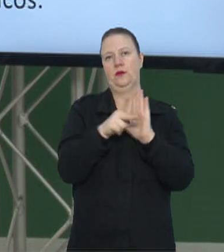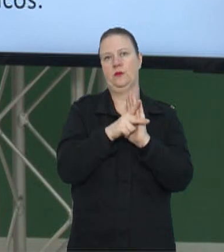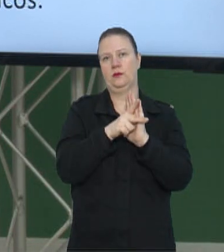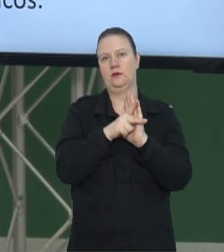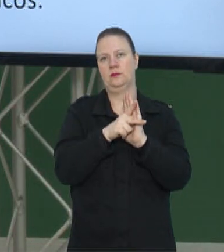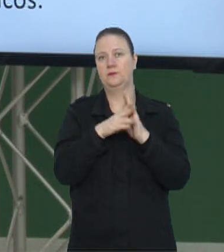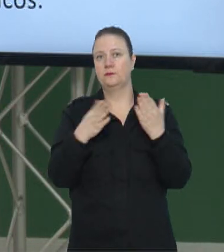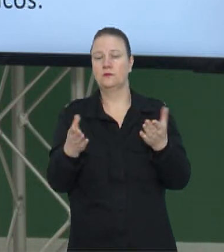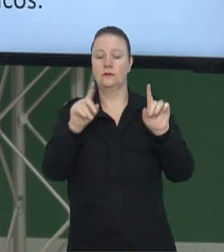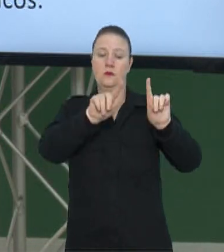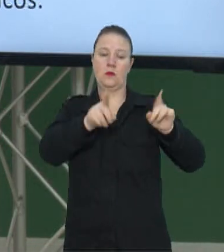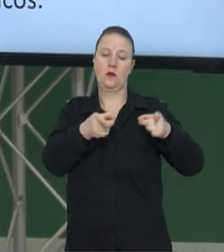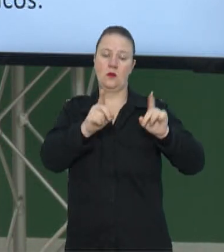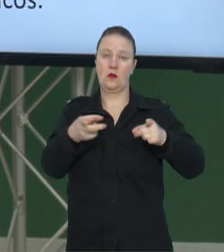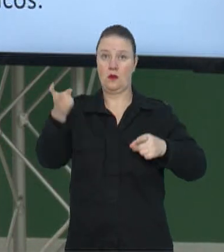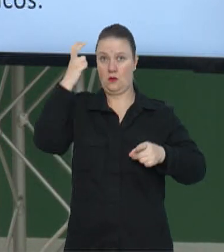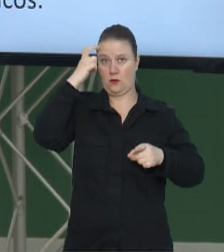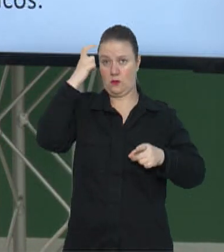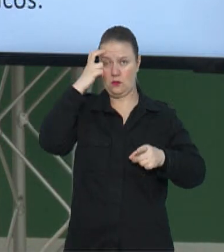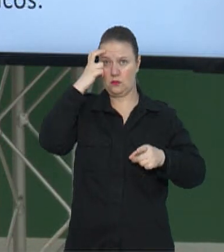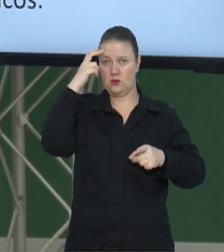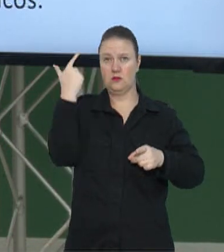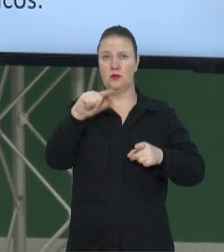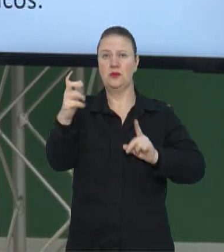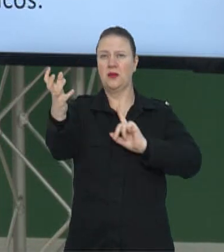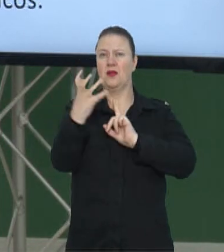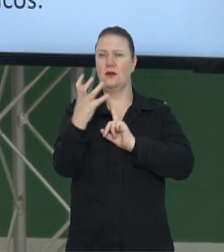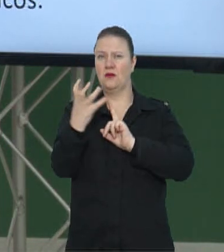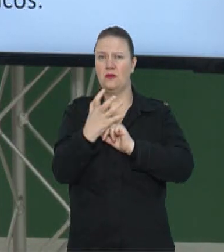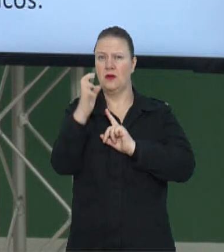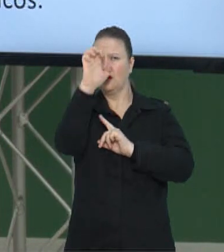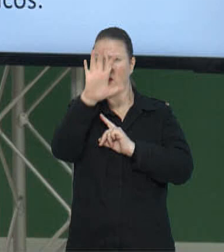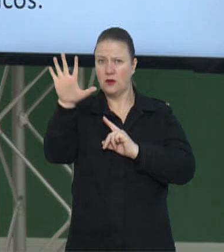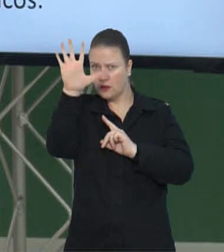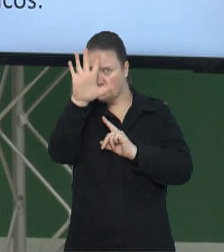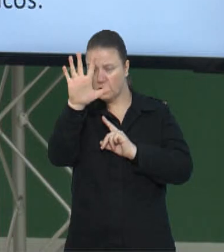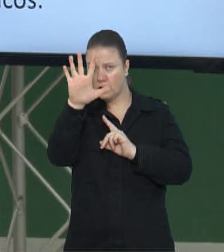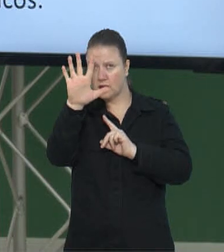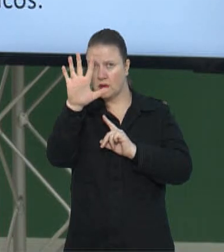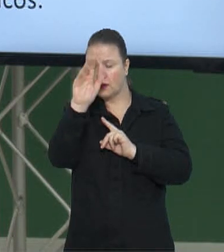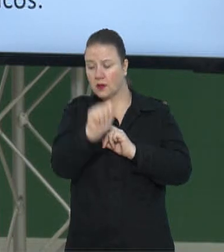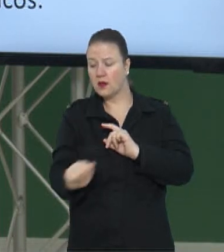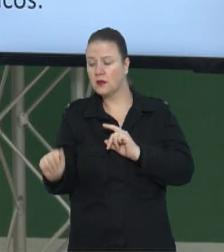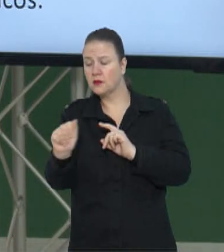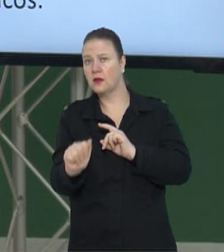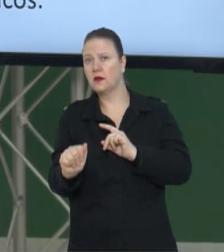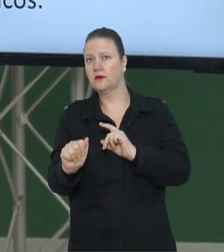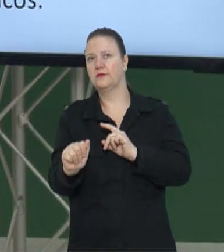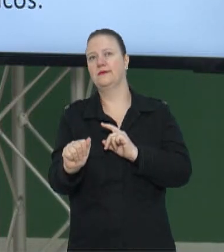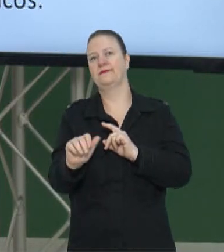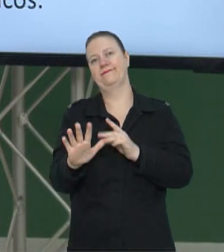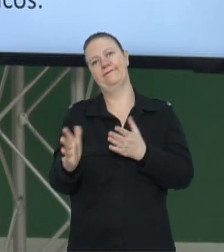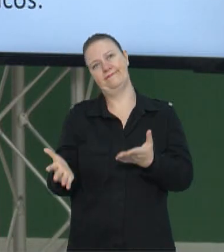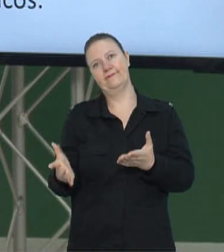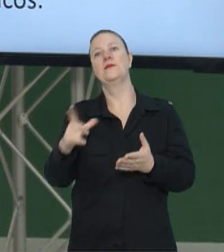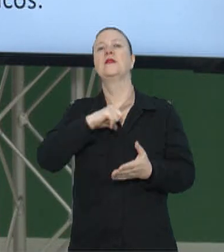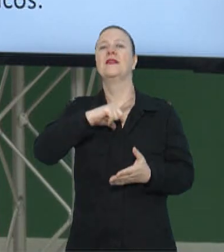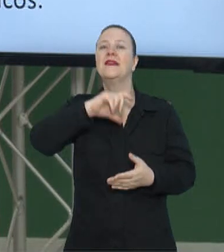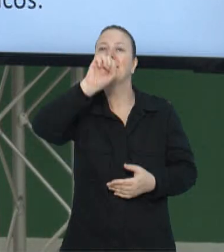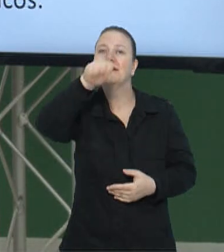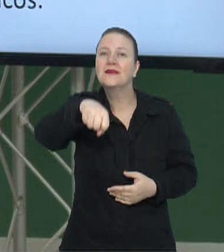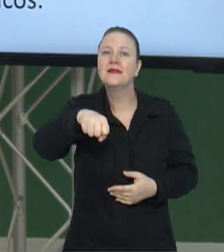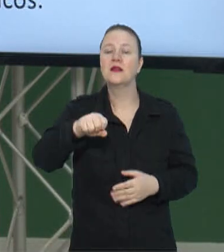conta com a influência dos imigrantes europeus e asiáticos? Nós não temos a influência dos europeus e asiáticos? Temos sim, então